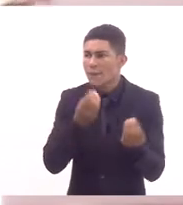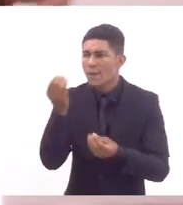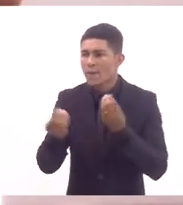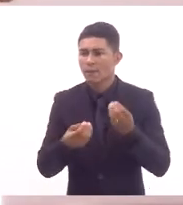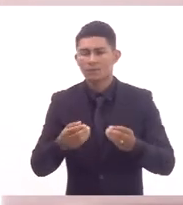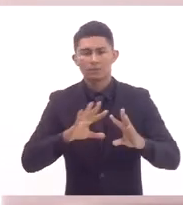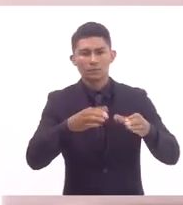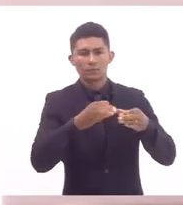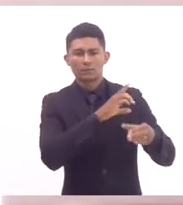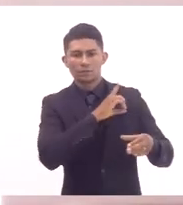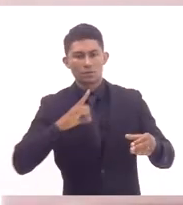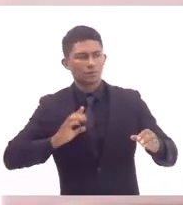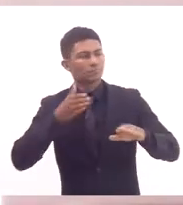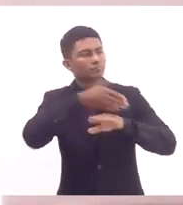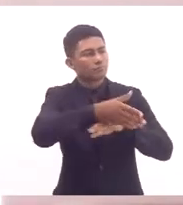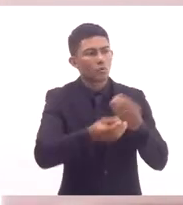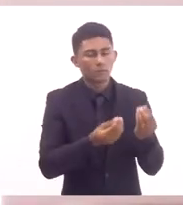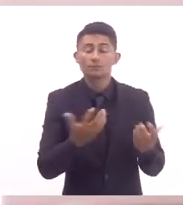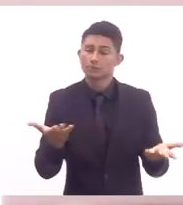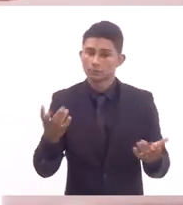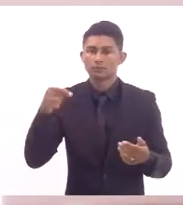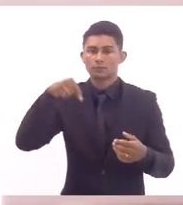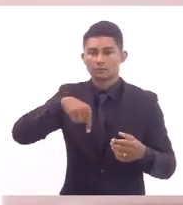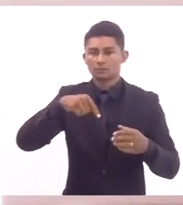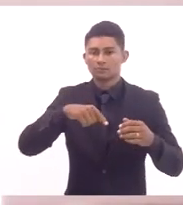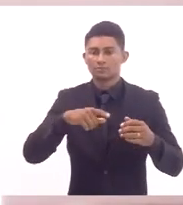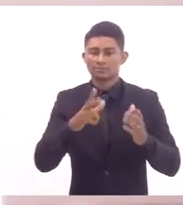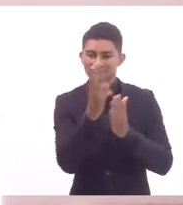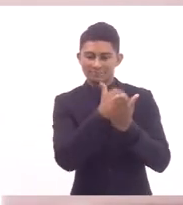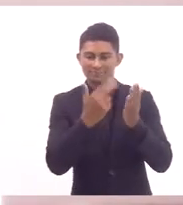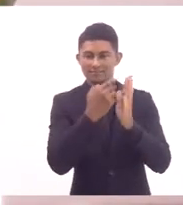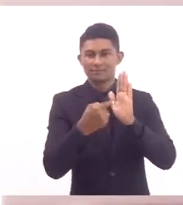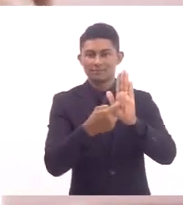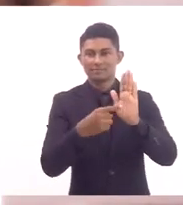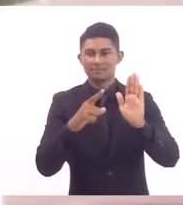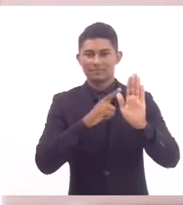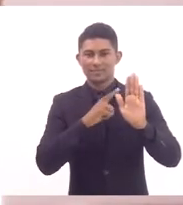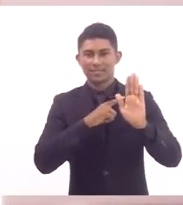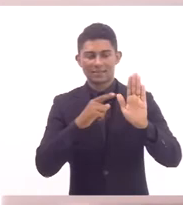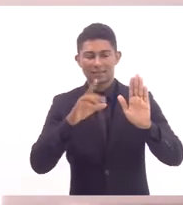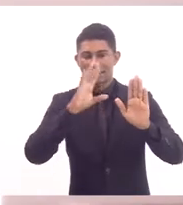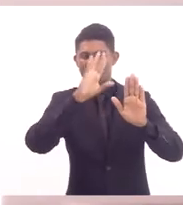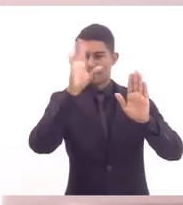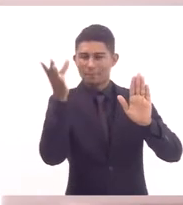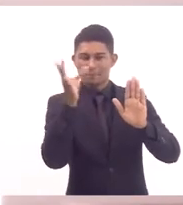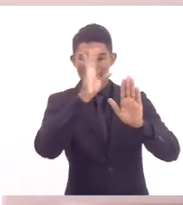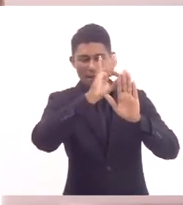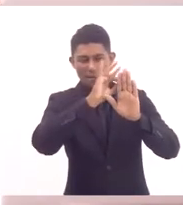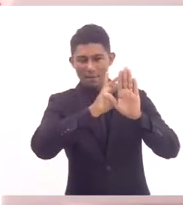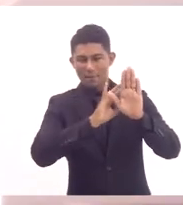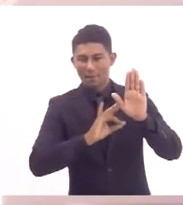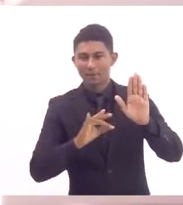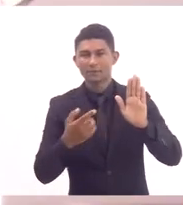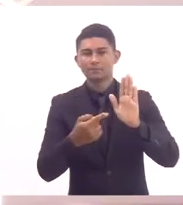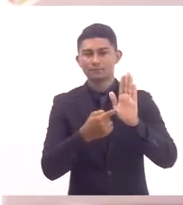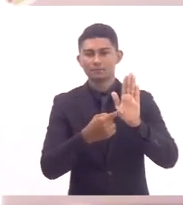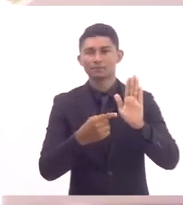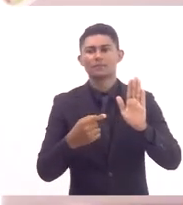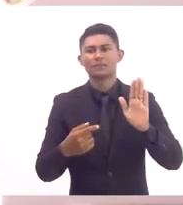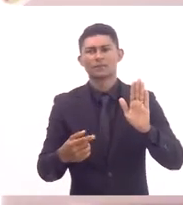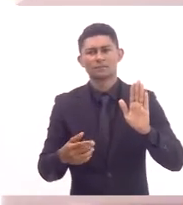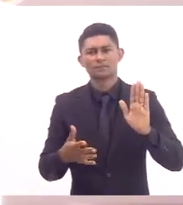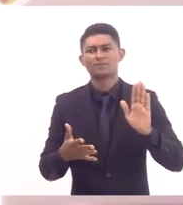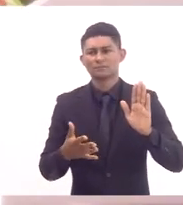atendimento da Defensoria aqui tá E no verso tem uma página que tem a gente agradece os Então essas cartelas da ação de